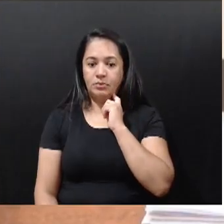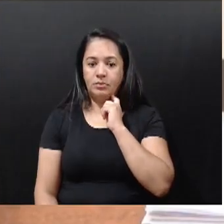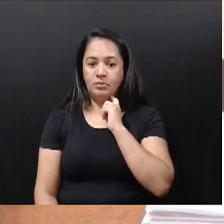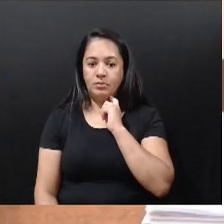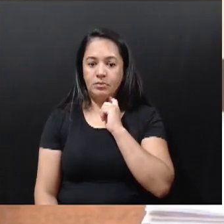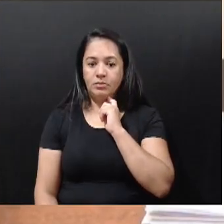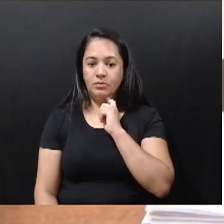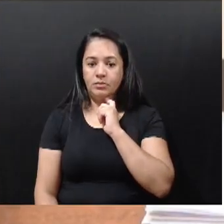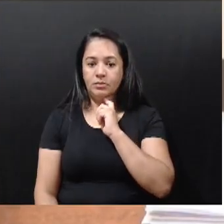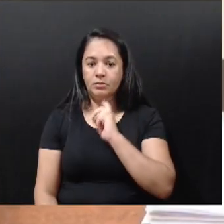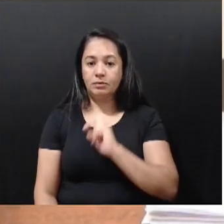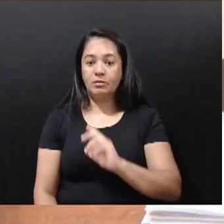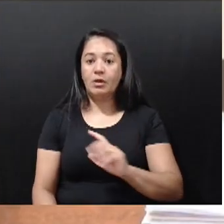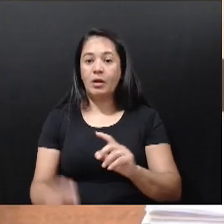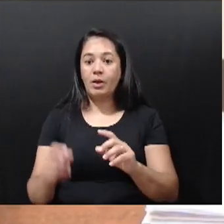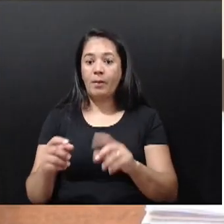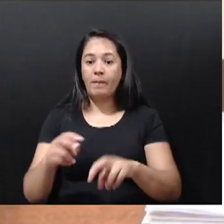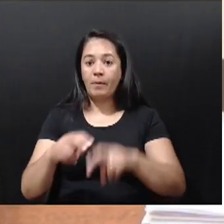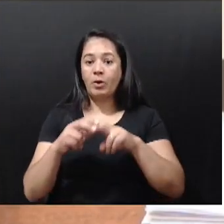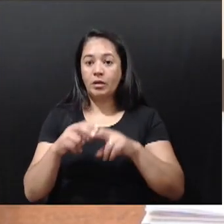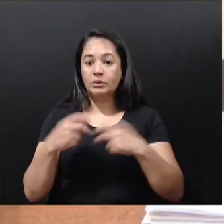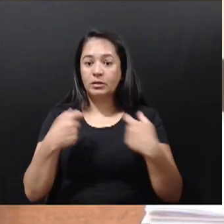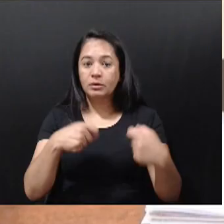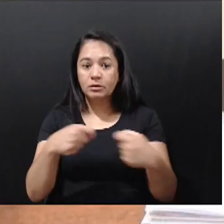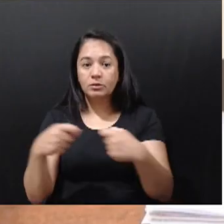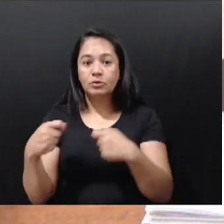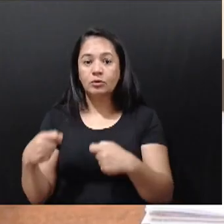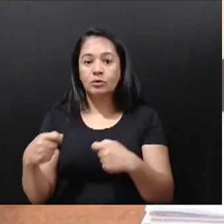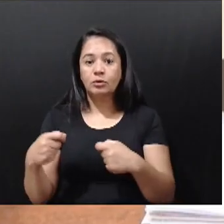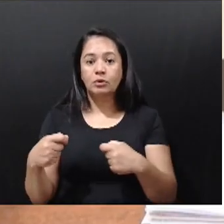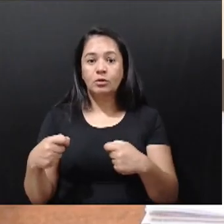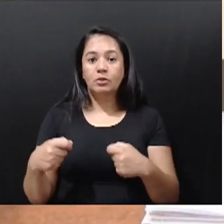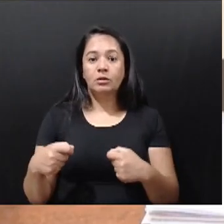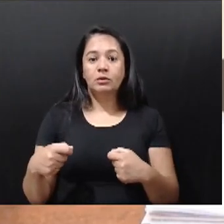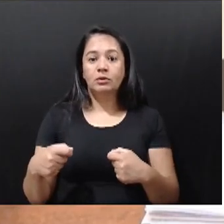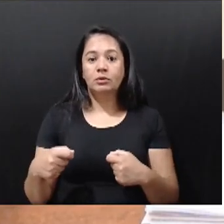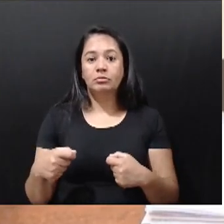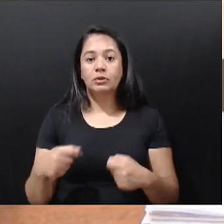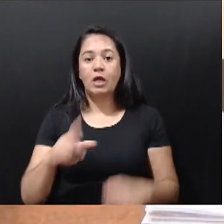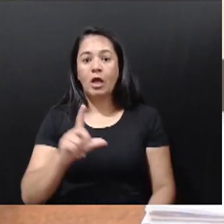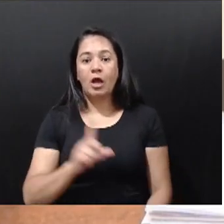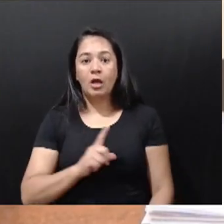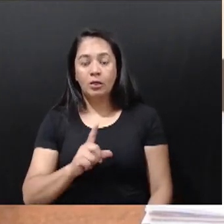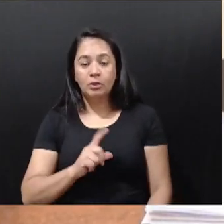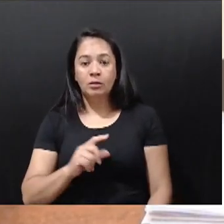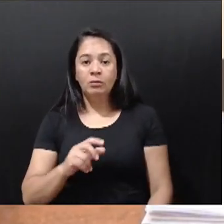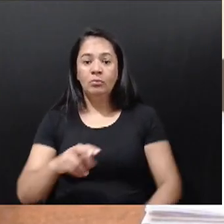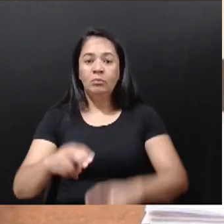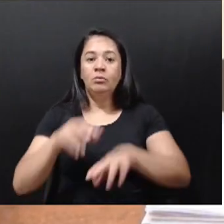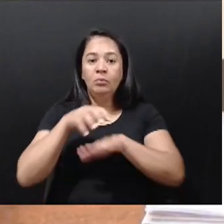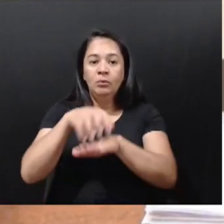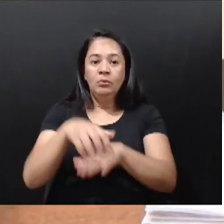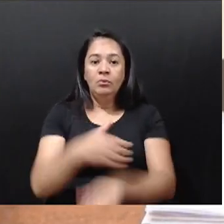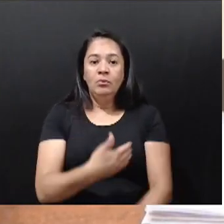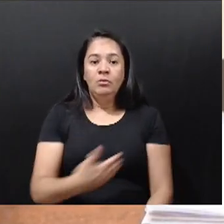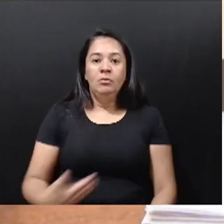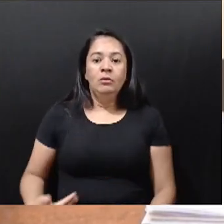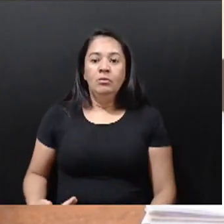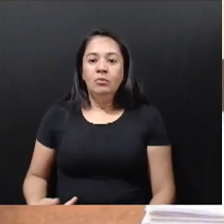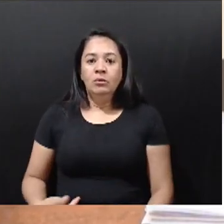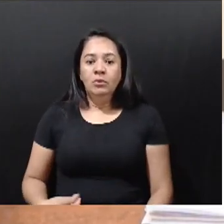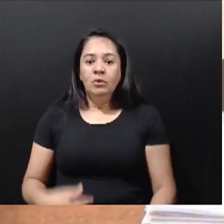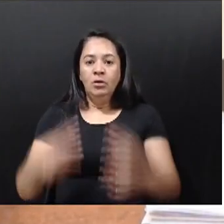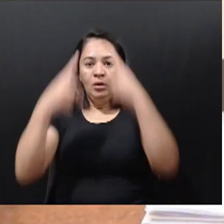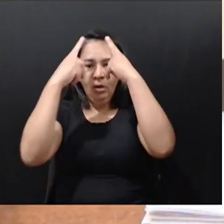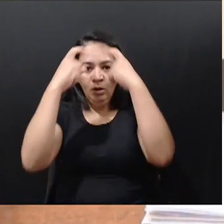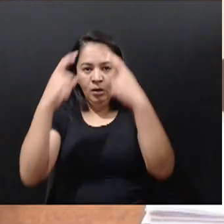focalizar do ponto de vista da demanda e um pleito que temos com relação ao transporte público. A violência do dia a dia,